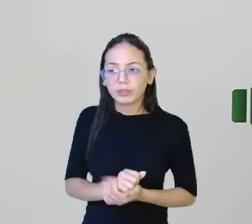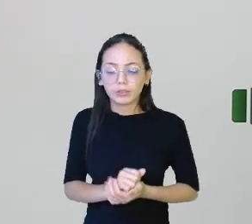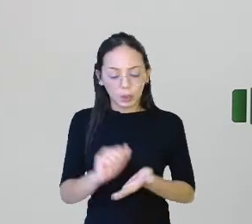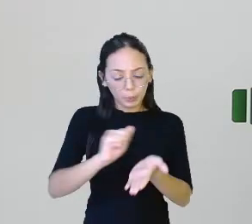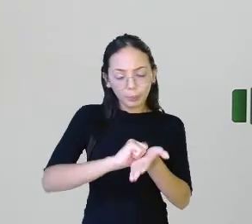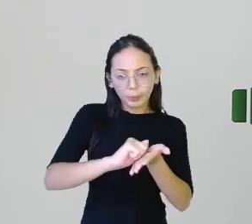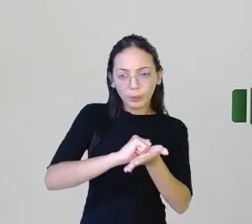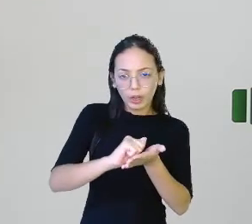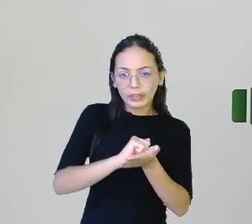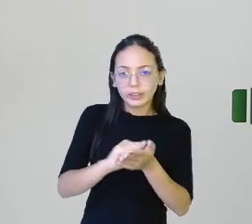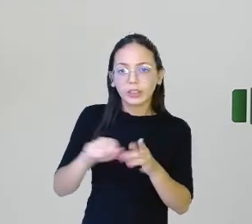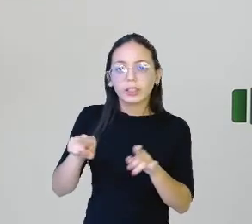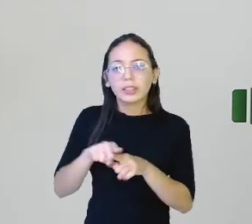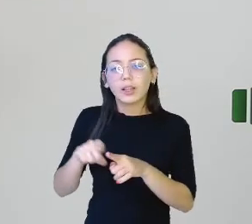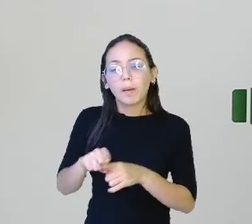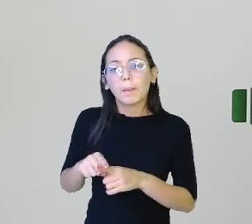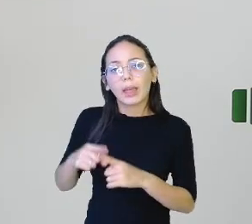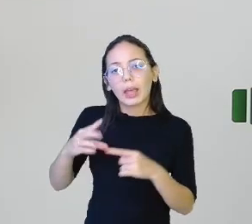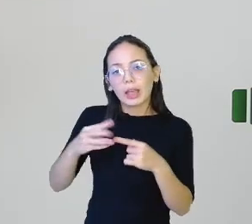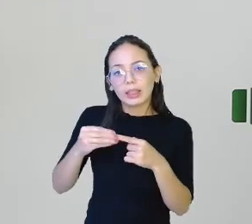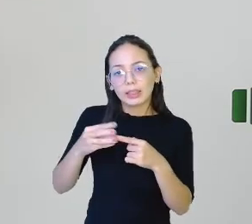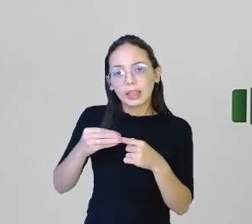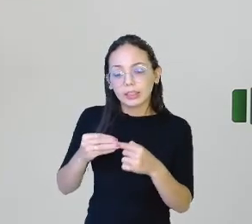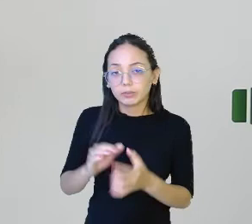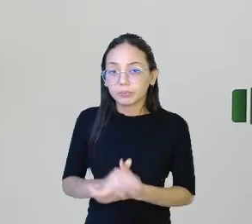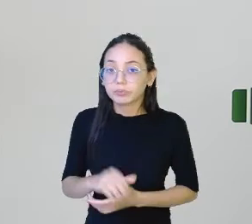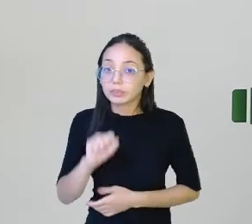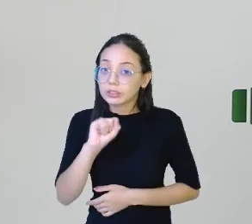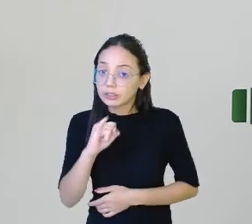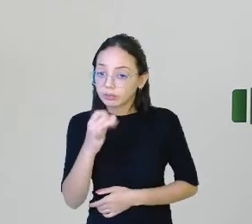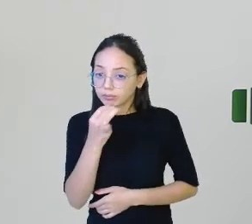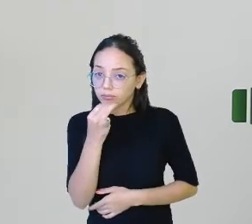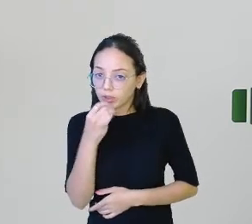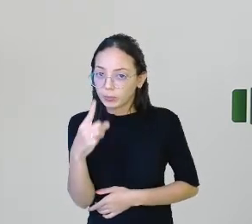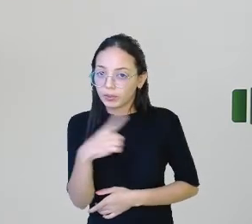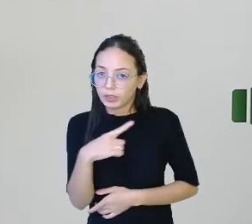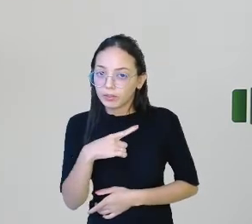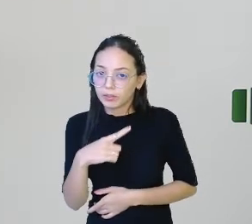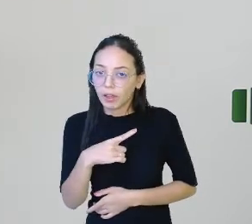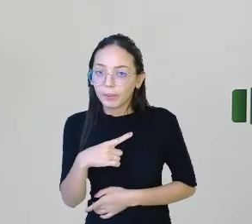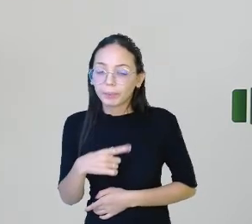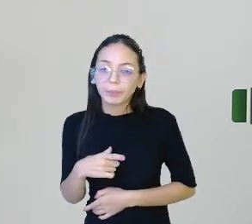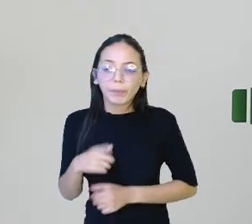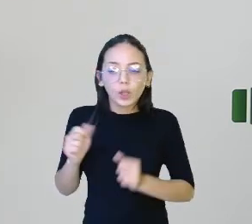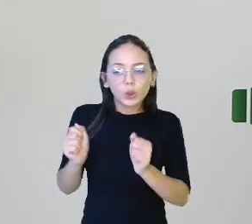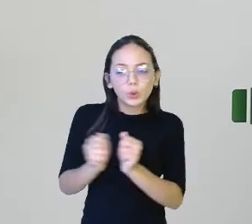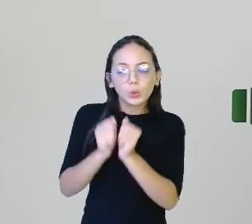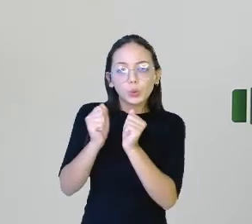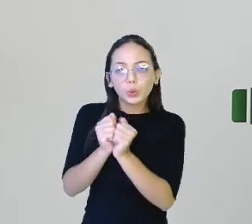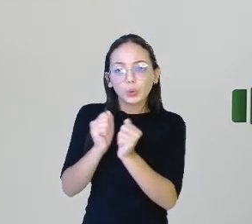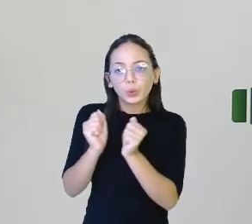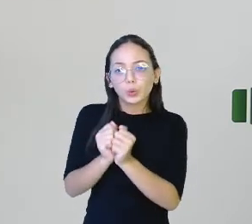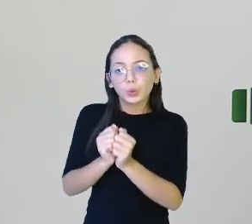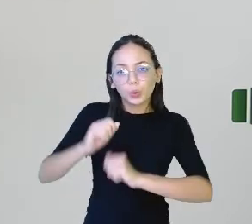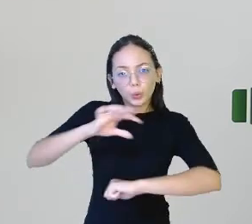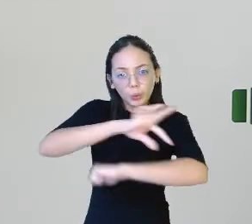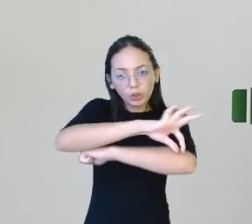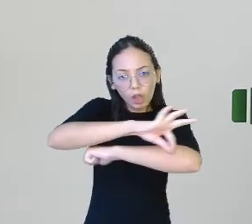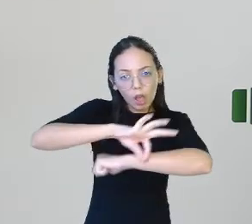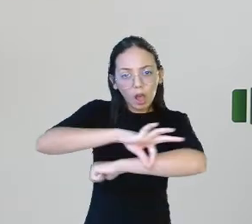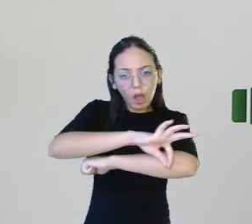borracha e uma caneta. Você tem aí? Se tiver, pega juntamente com uma